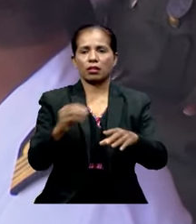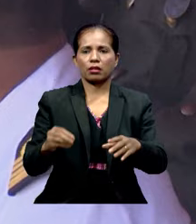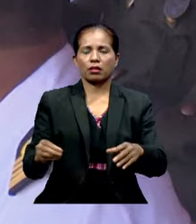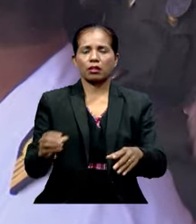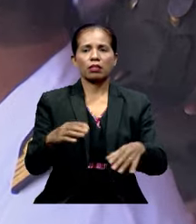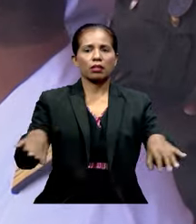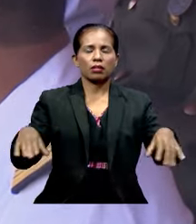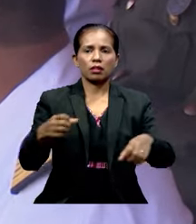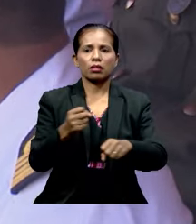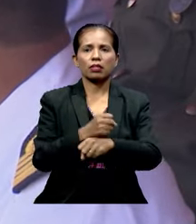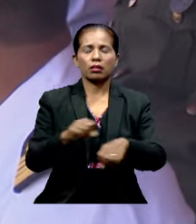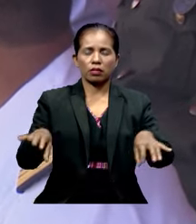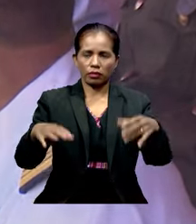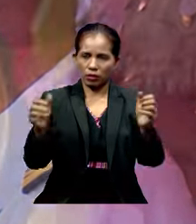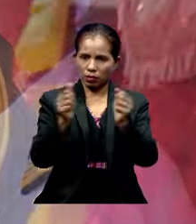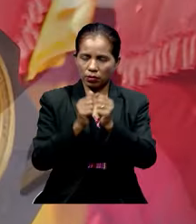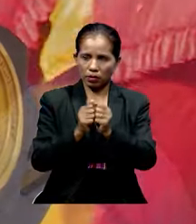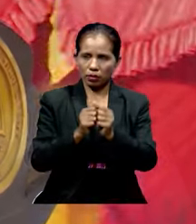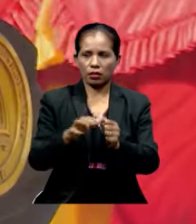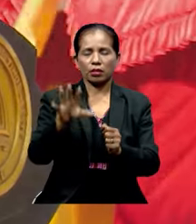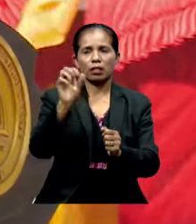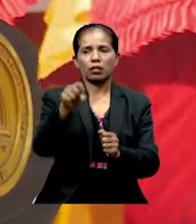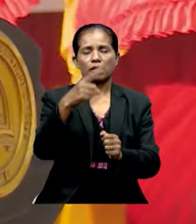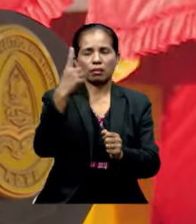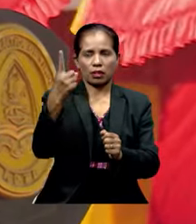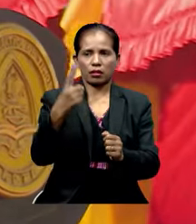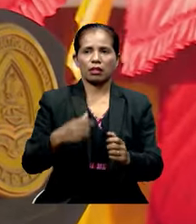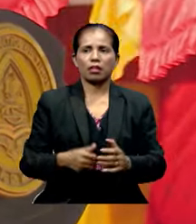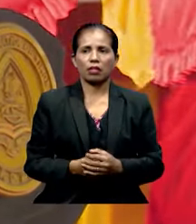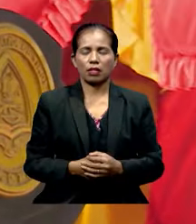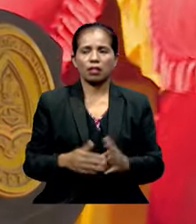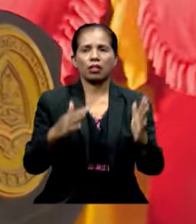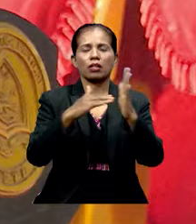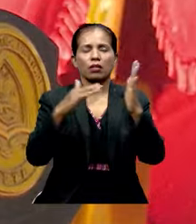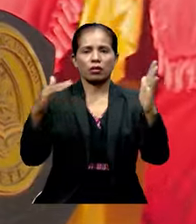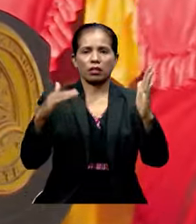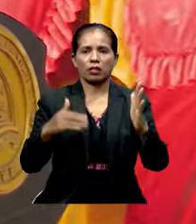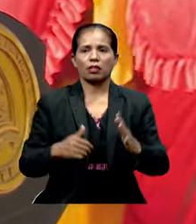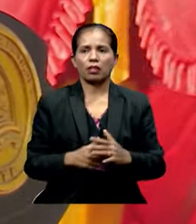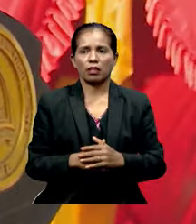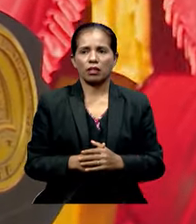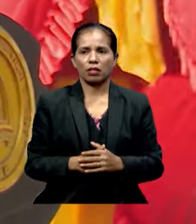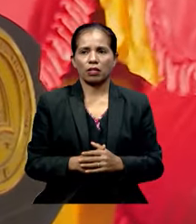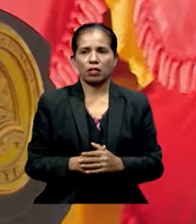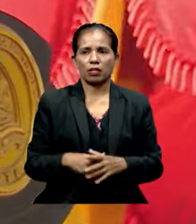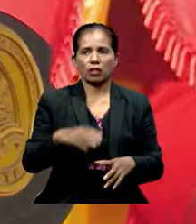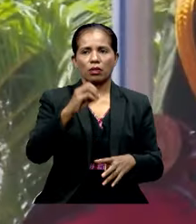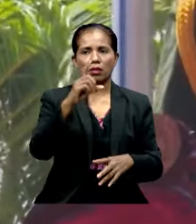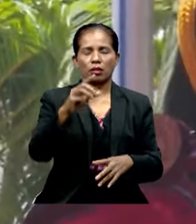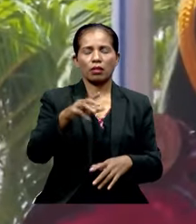Lutamos 11 anos contra o colonialismo